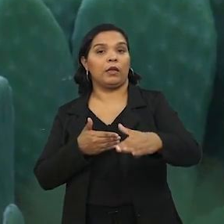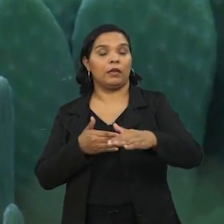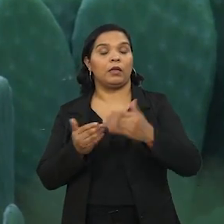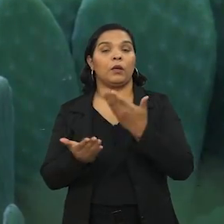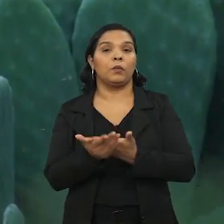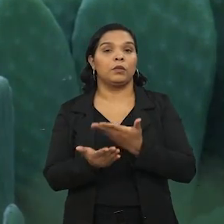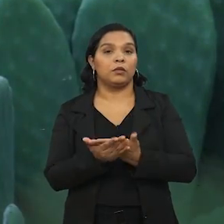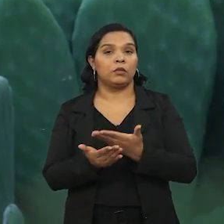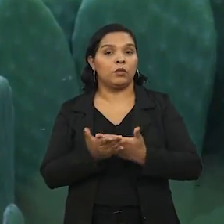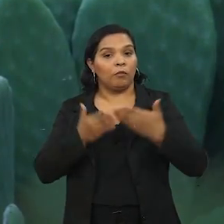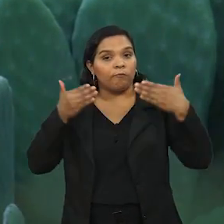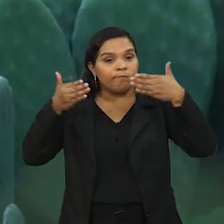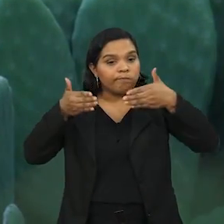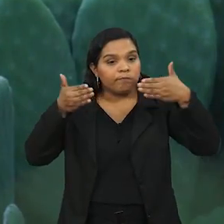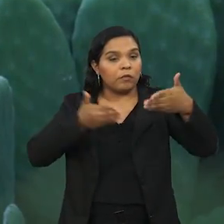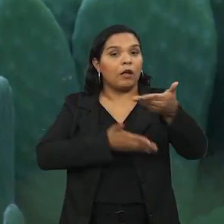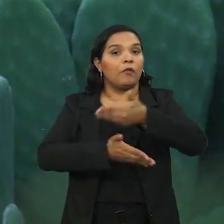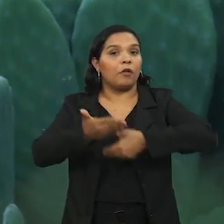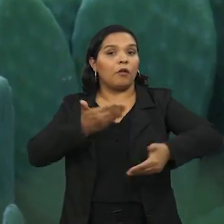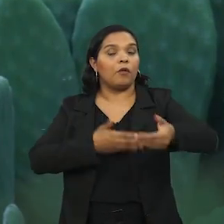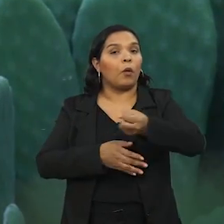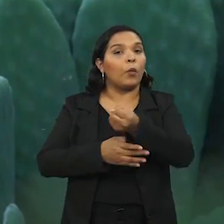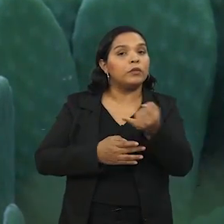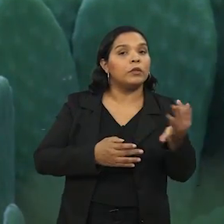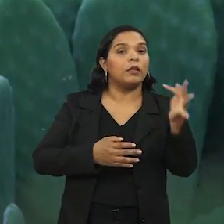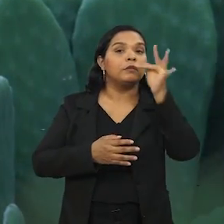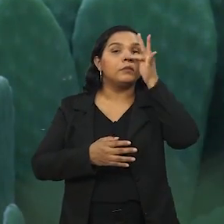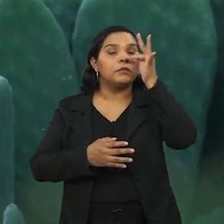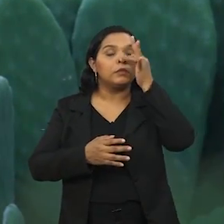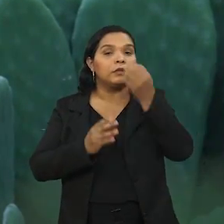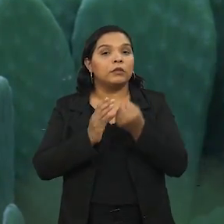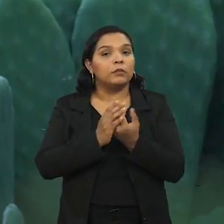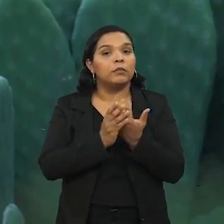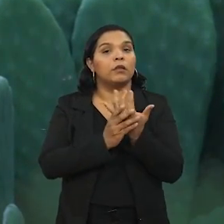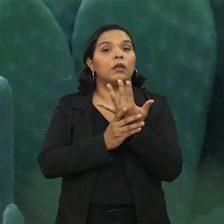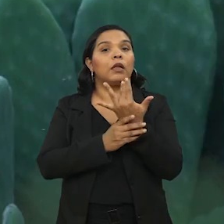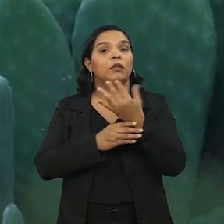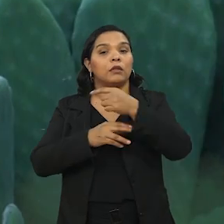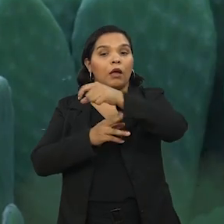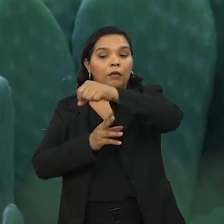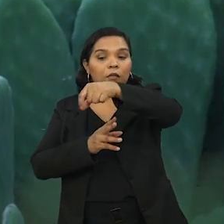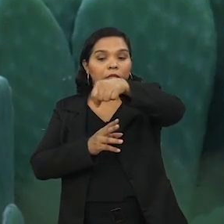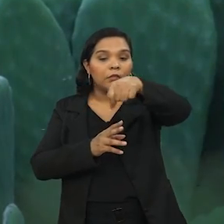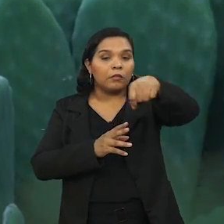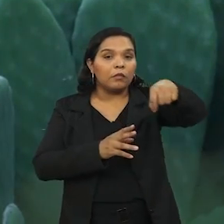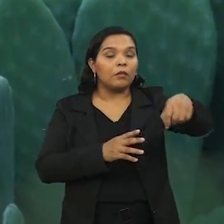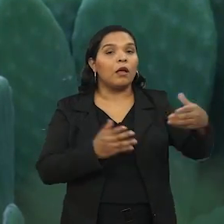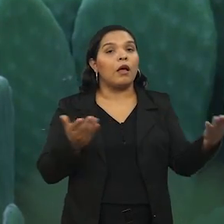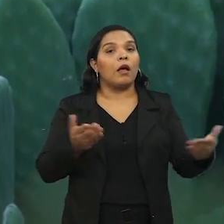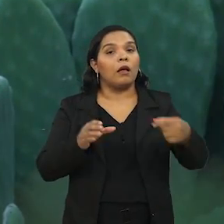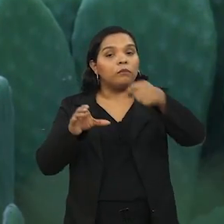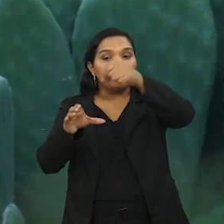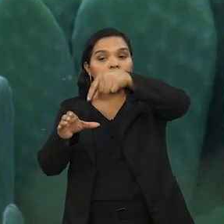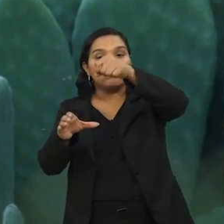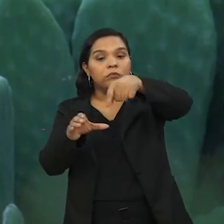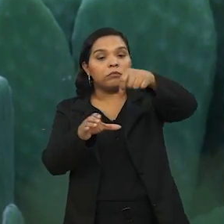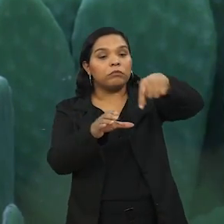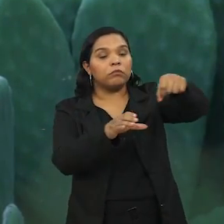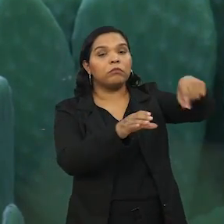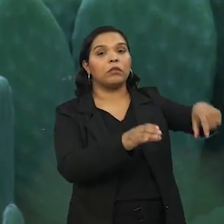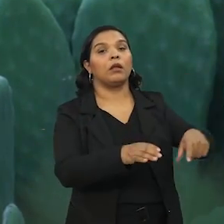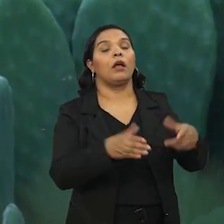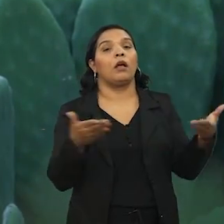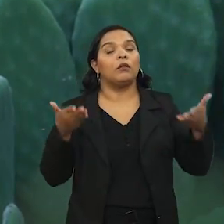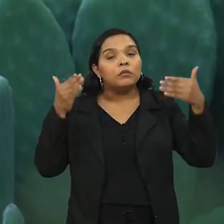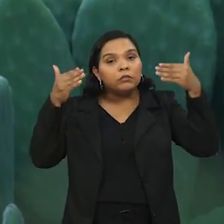como esse estudo especificamente, ele envolveu quantidade de planta e cultivar, a gente agora passa a desenvolver